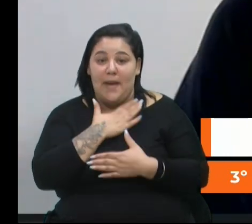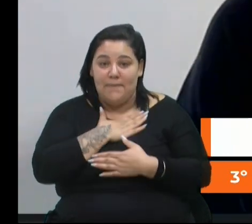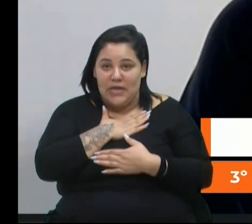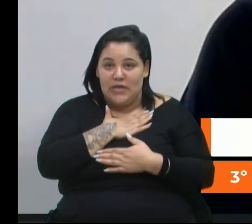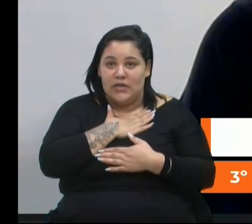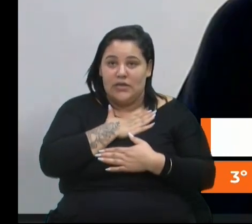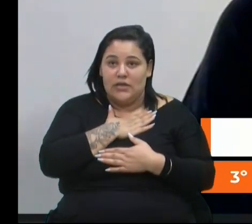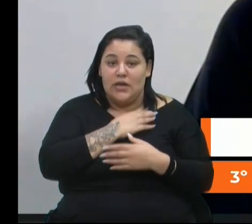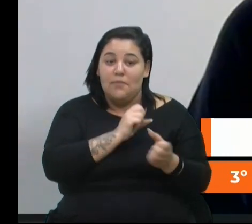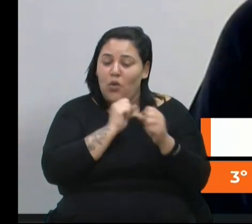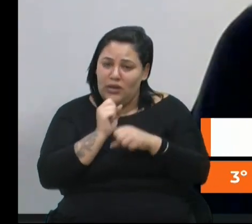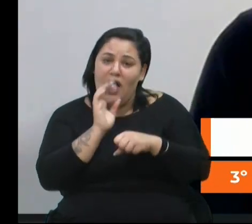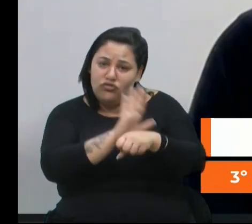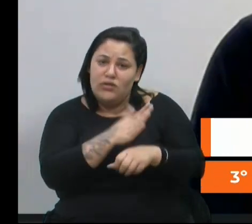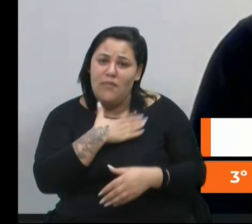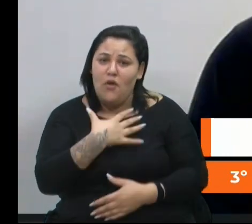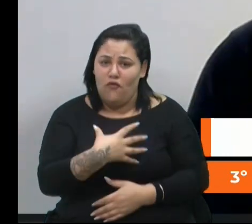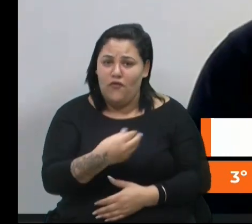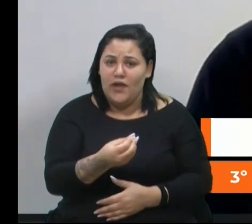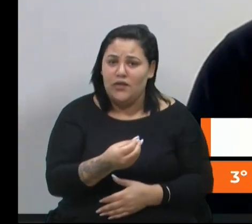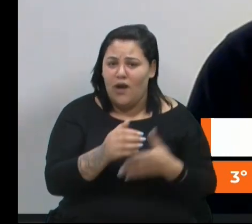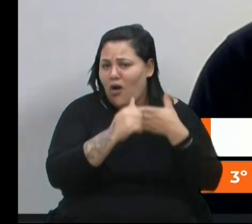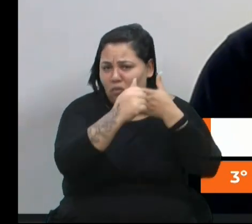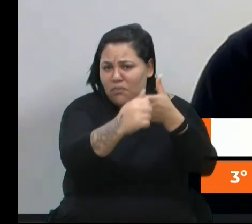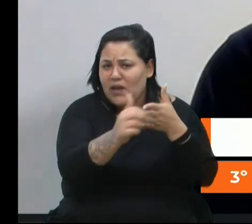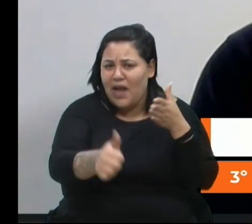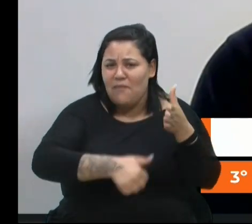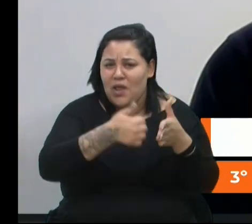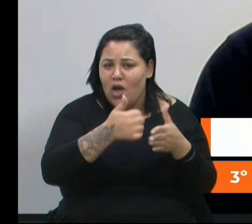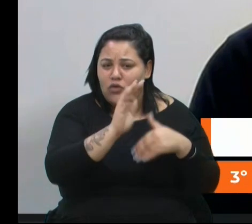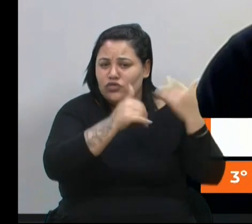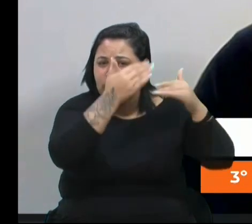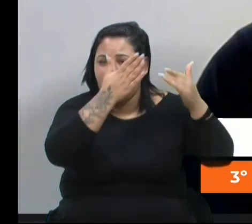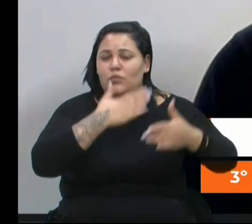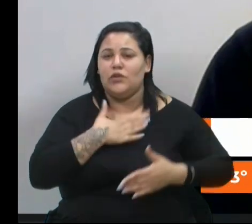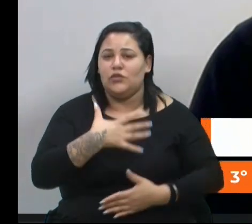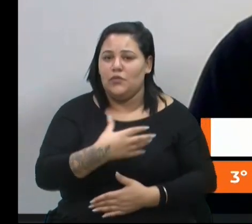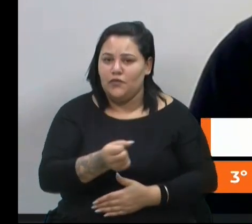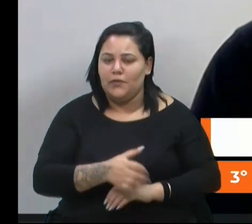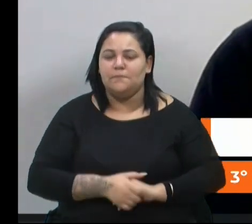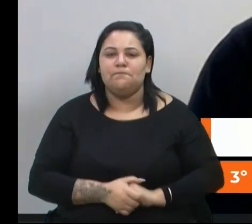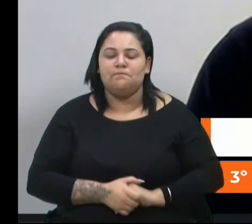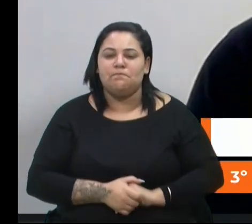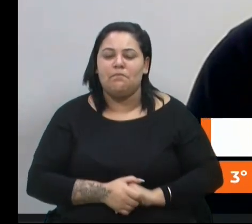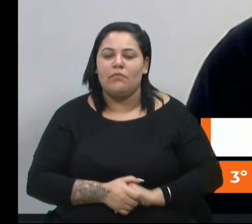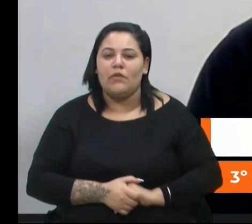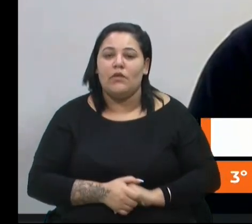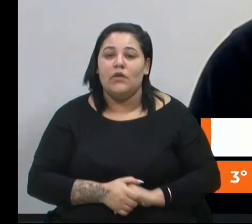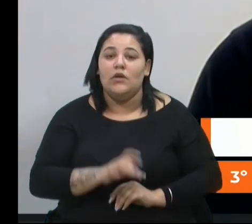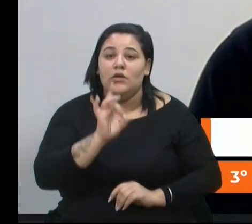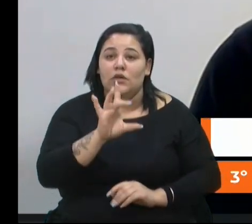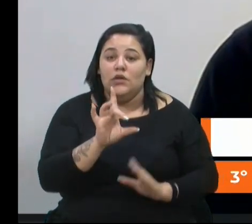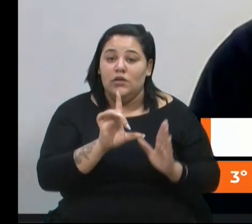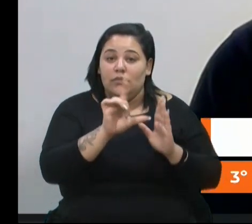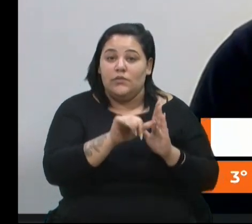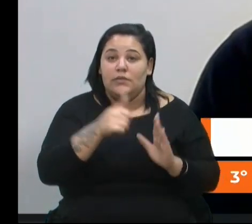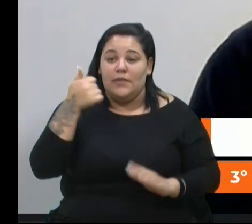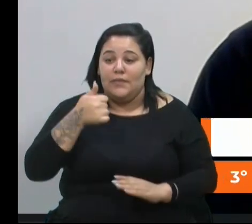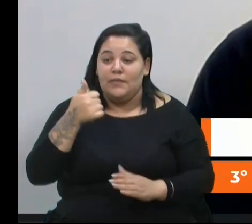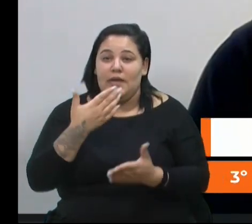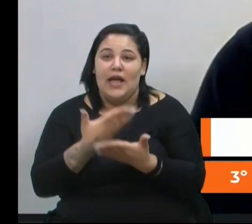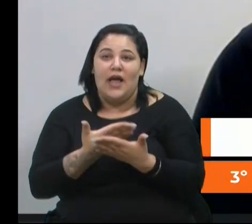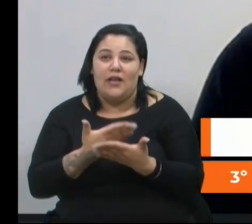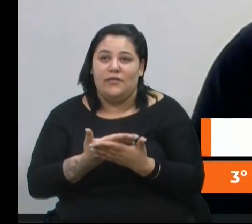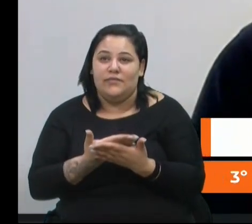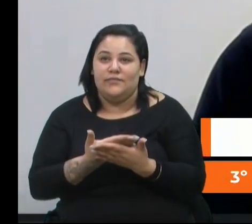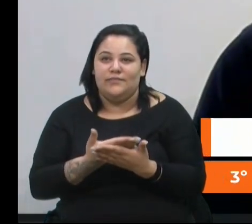para poder gerenciar melhor esse desenvolvimento do meu filho. Só que no final da minha primeira aula, eu